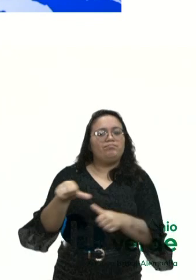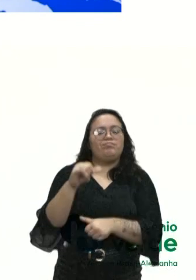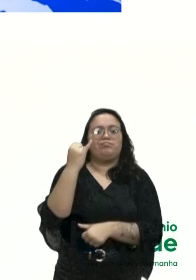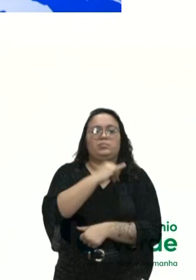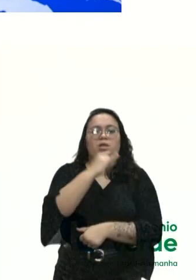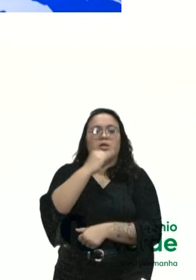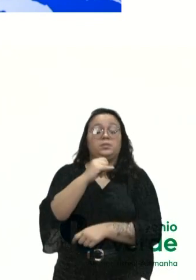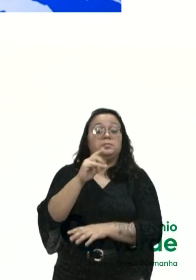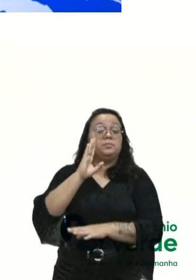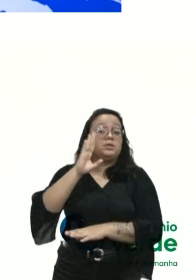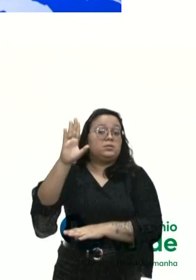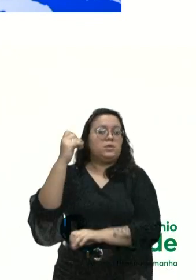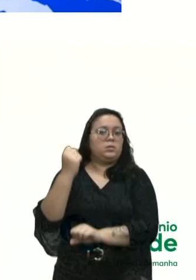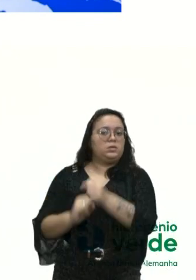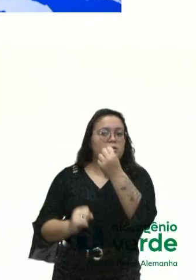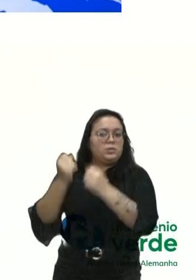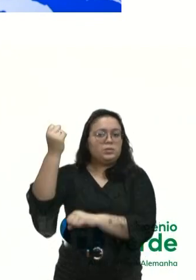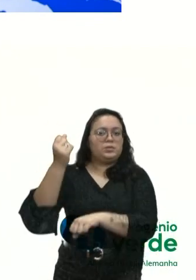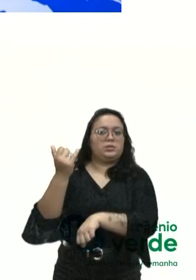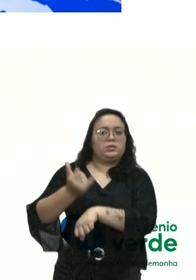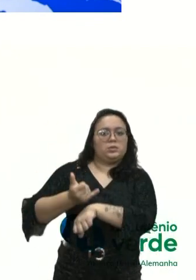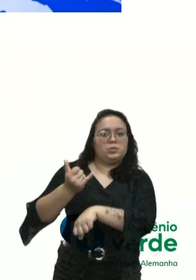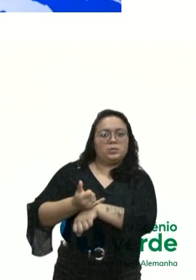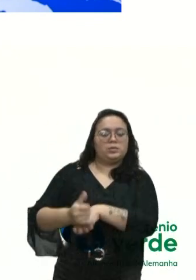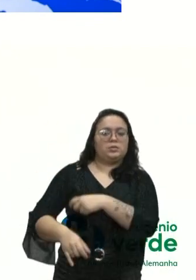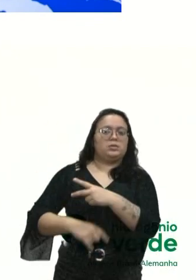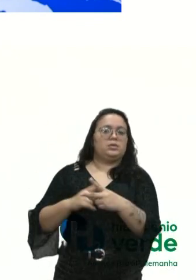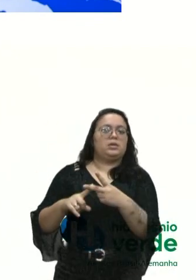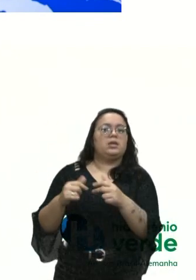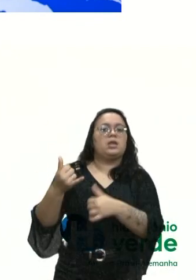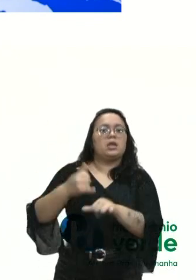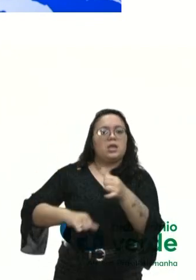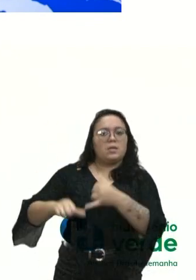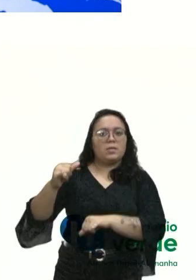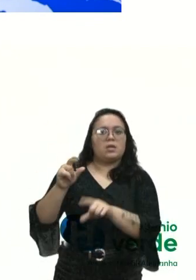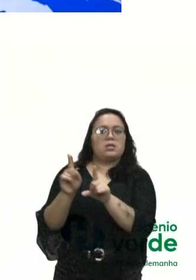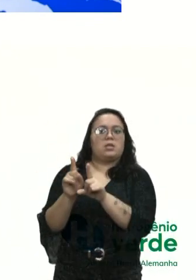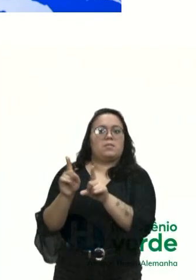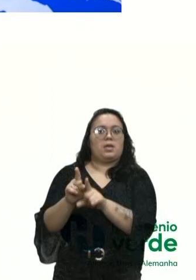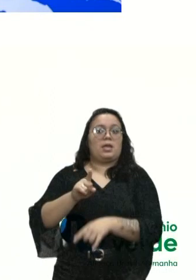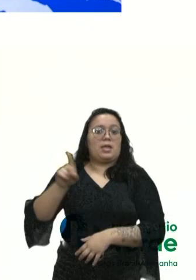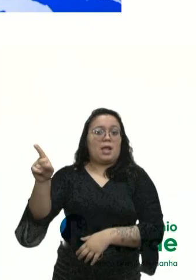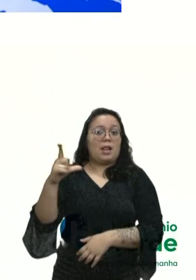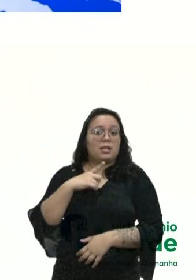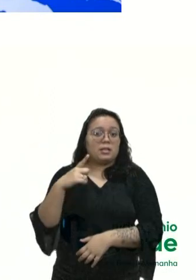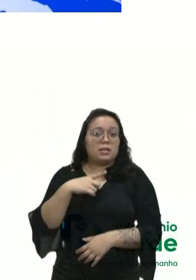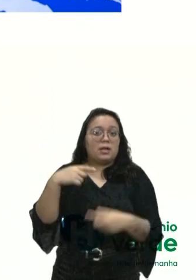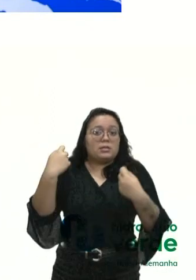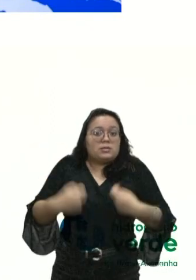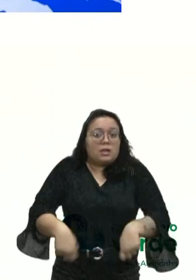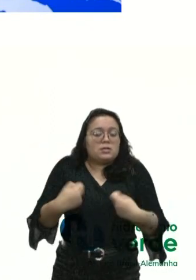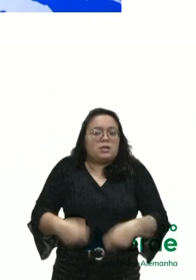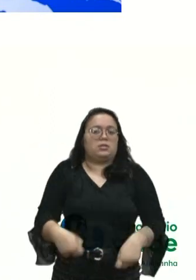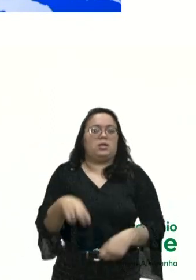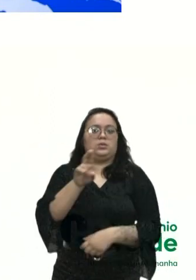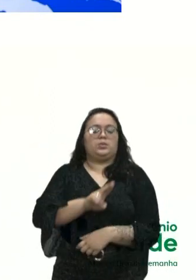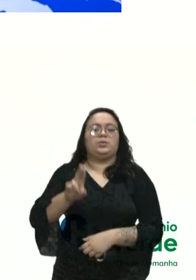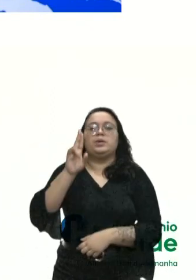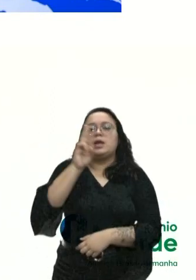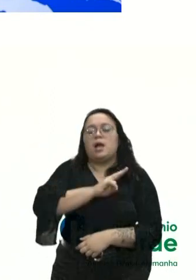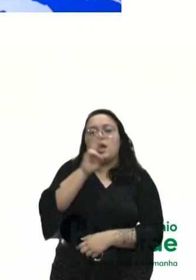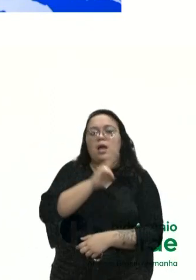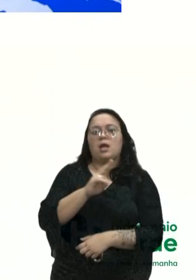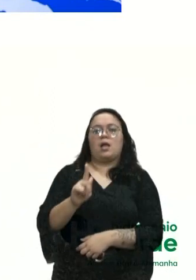indústrias, and also for industry, especially the steel industry and chemical industry. Uma necessidade de alto consumo de gás, e